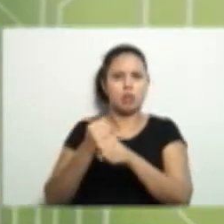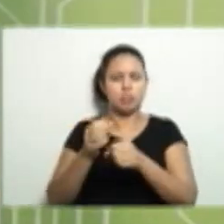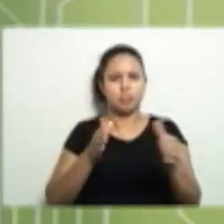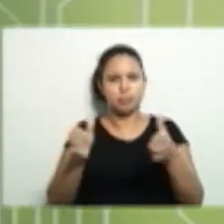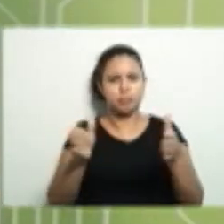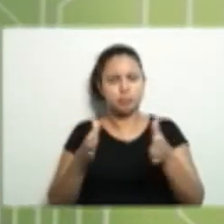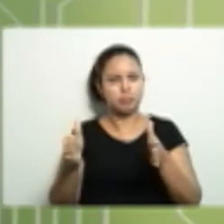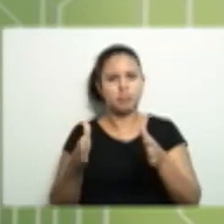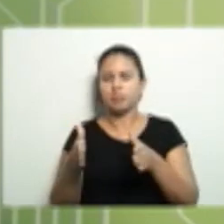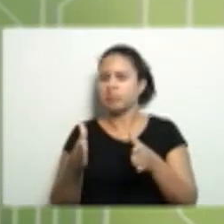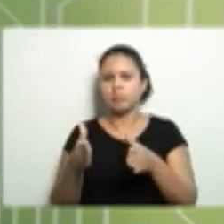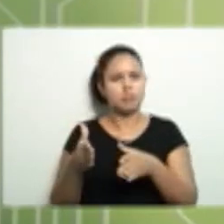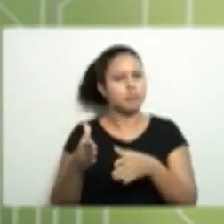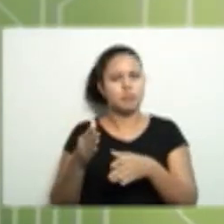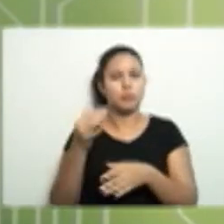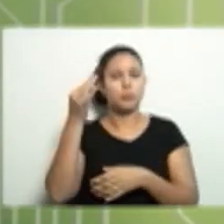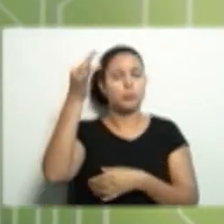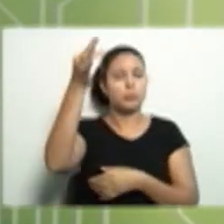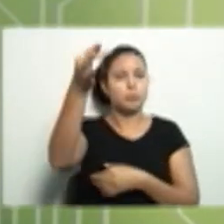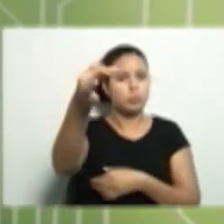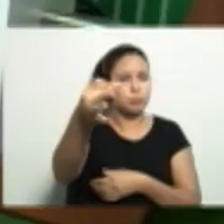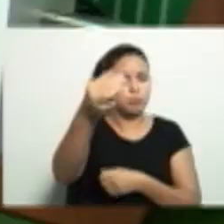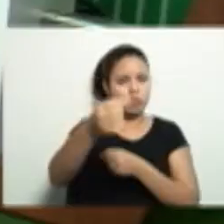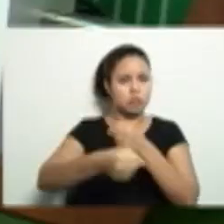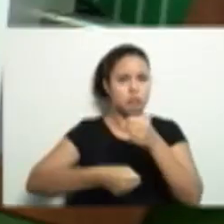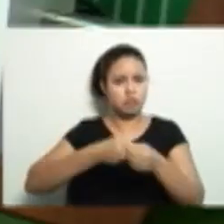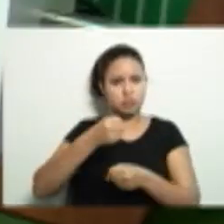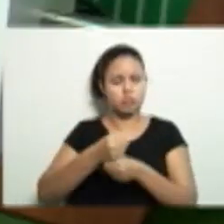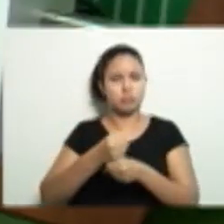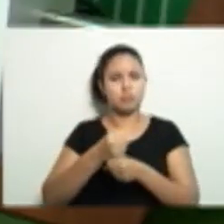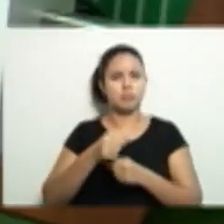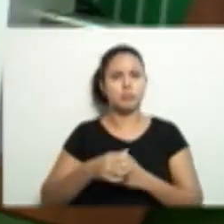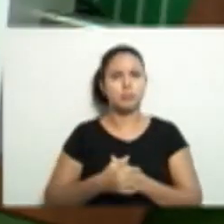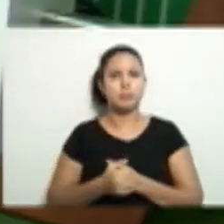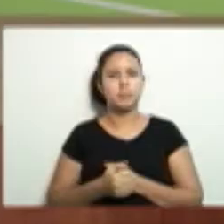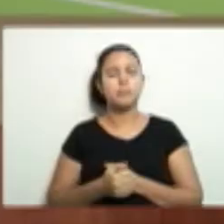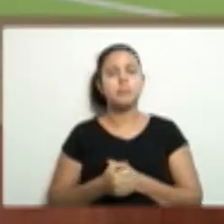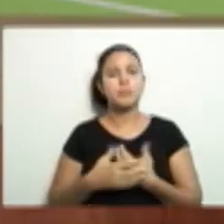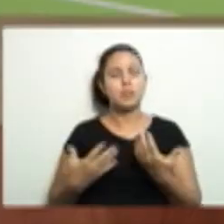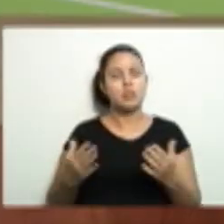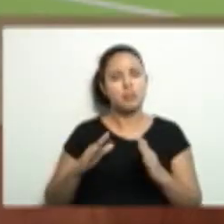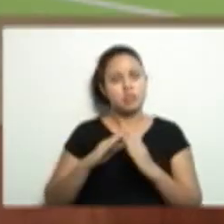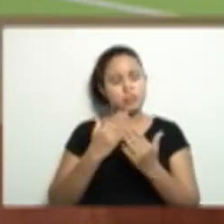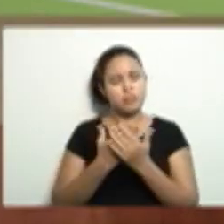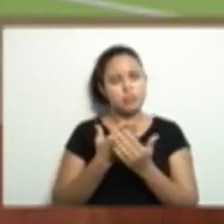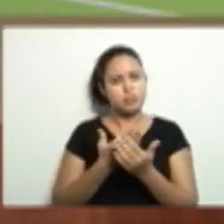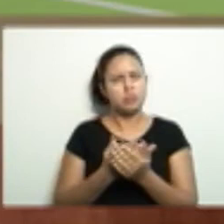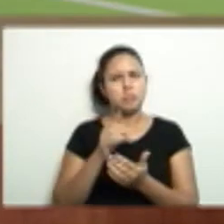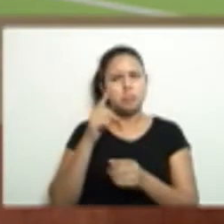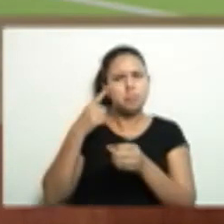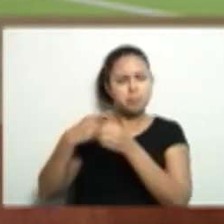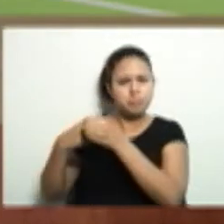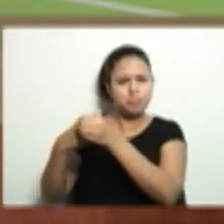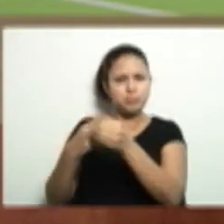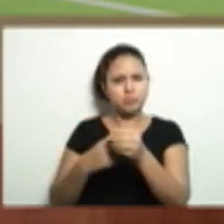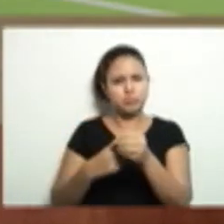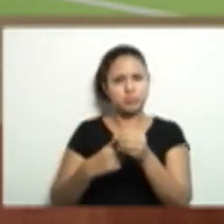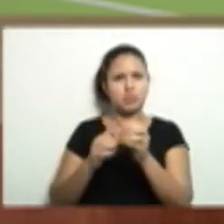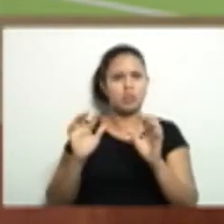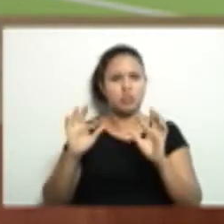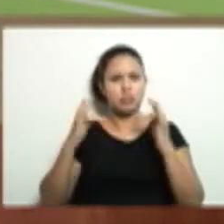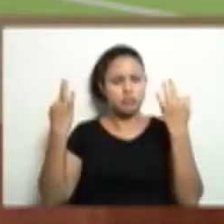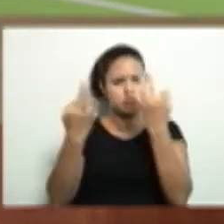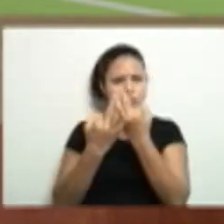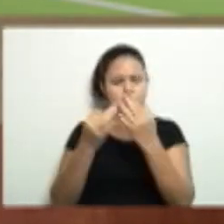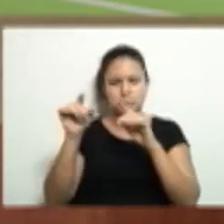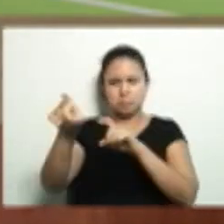politiqueiros aqui de curto prazo, né? A Escola Maria Rosa de Oliveira, de Espigão do Oeste, respondeu: fortalecimento da agricultura familiar, gerando renda